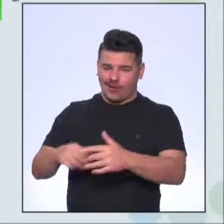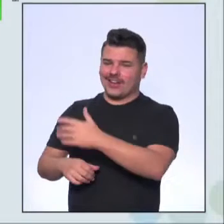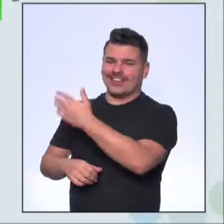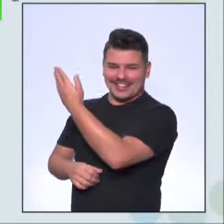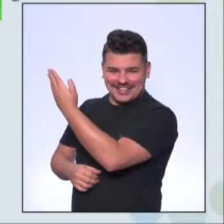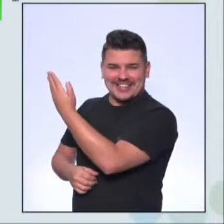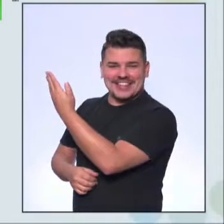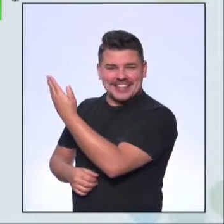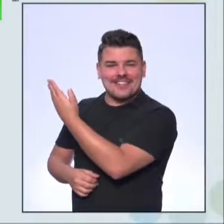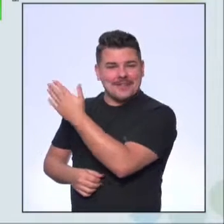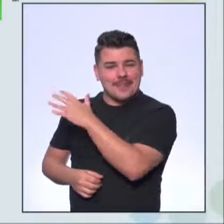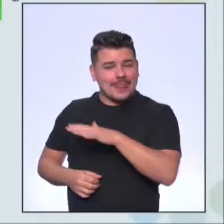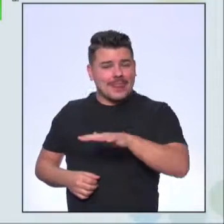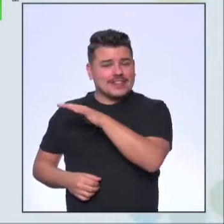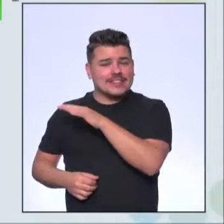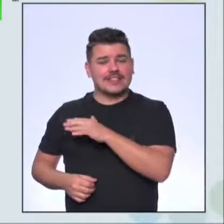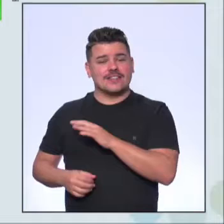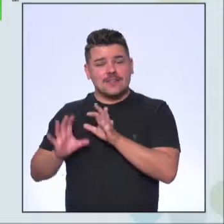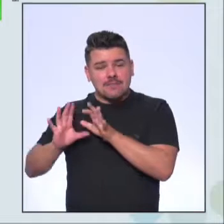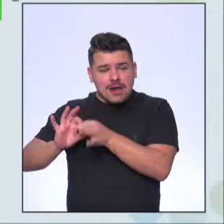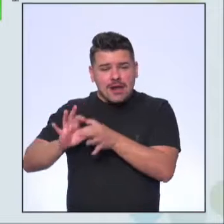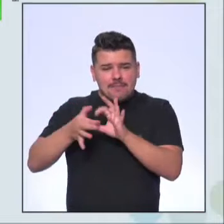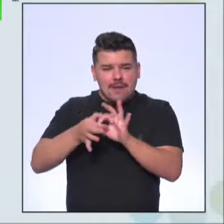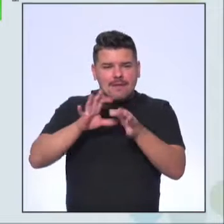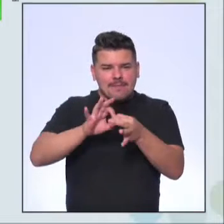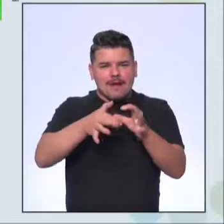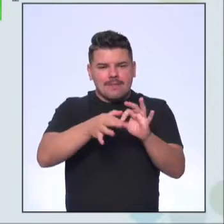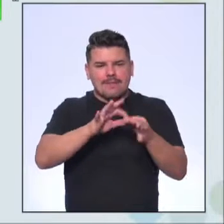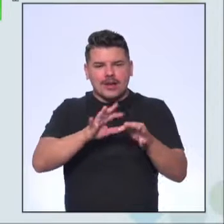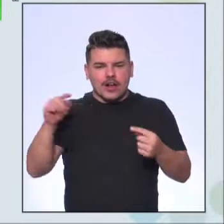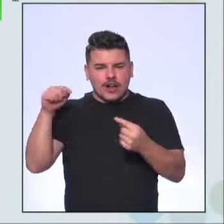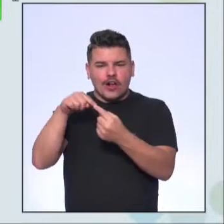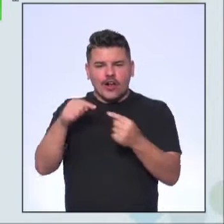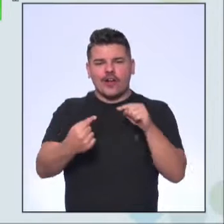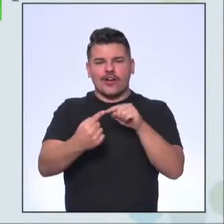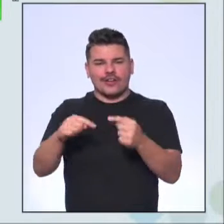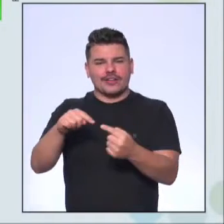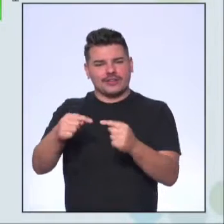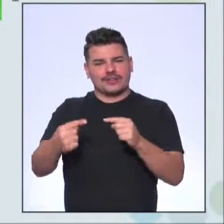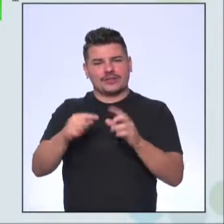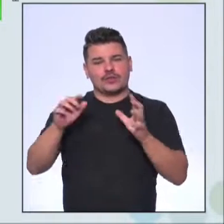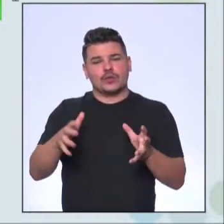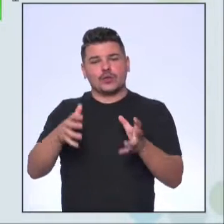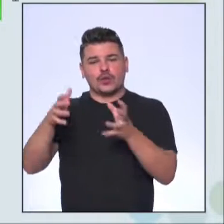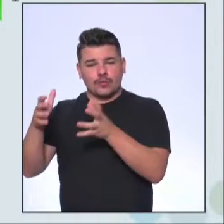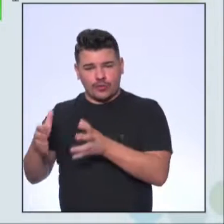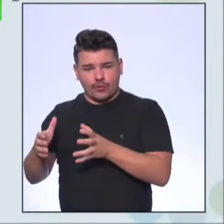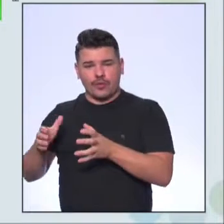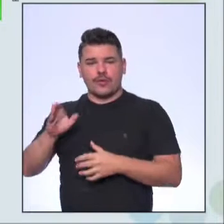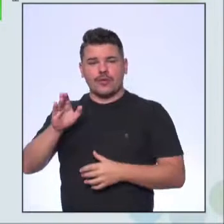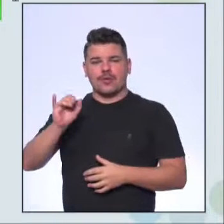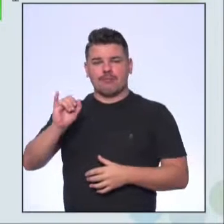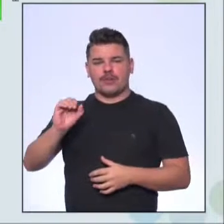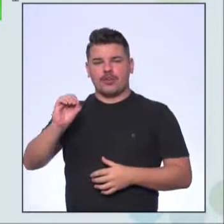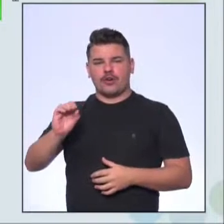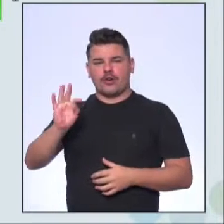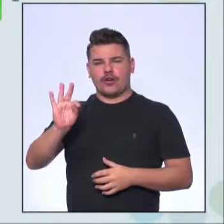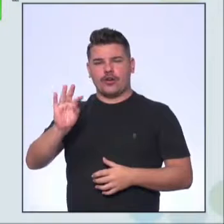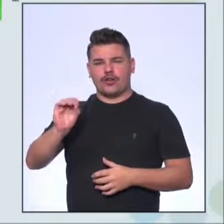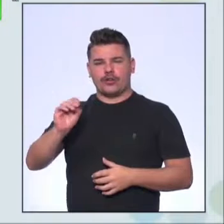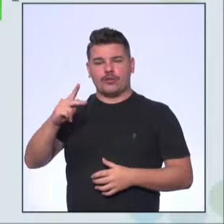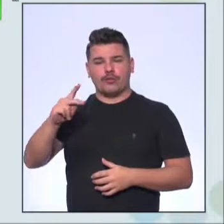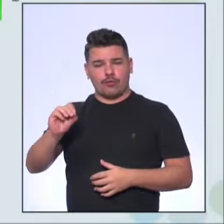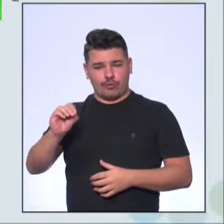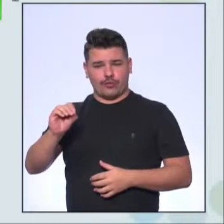seres vivos presentes, em conjunto, eu falo que os fatores abióticos, eles são chamados de biótopos. Tá? O biótopo